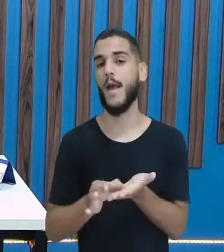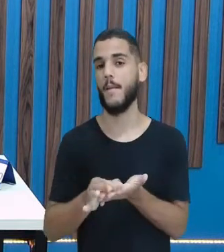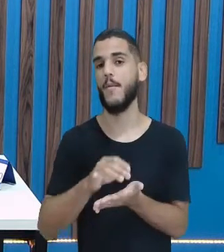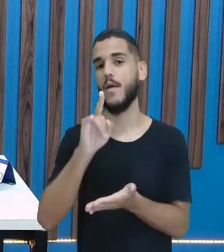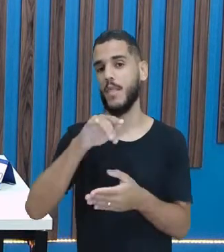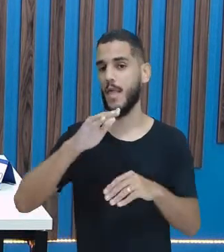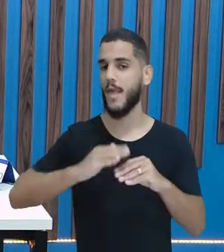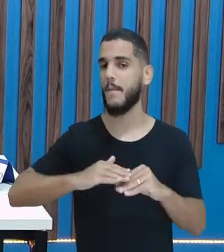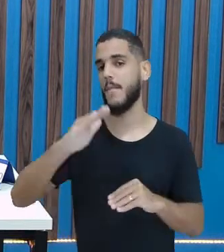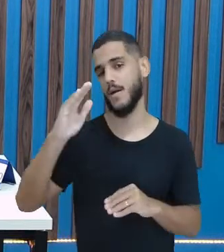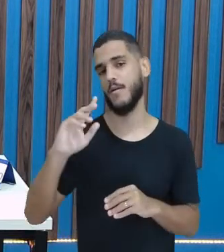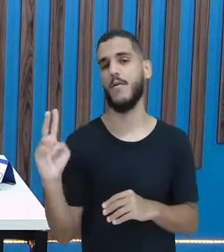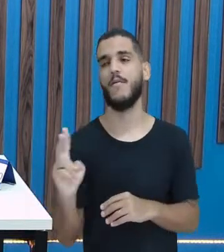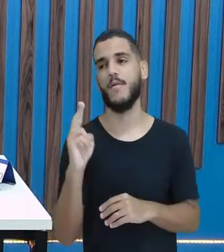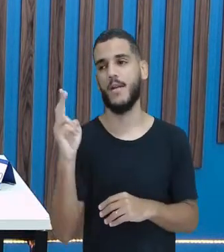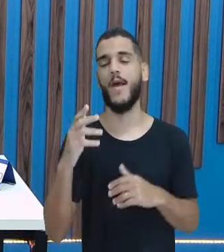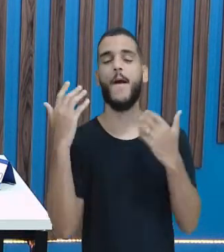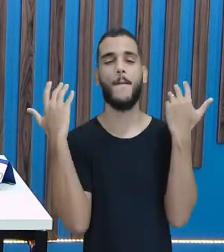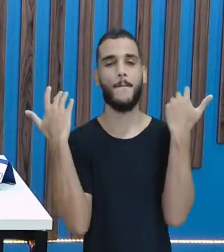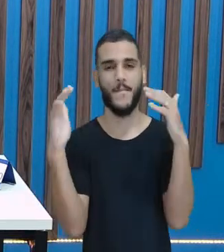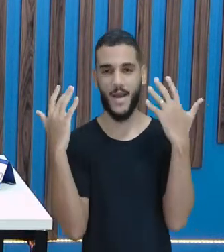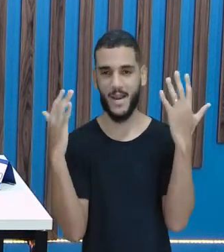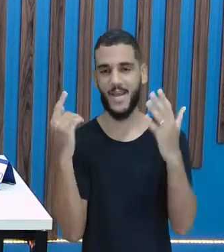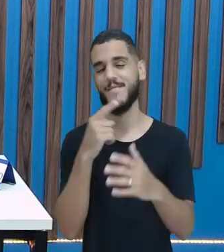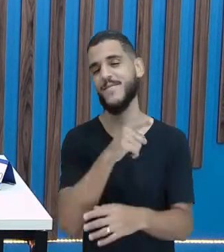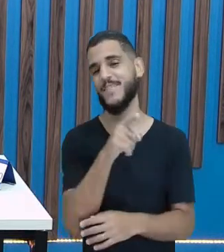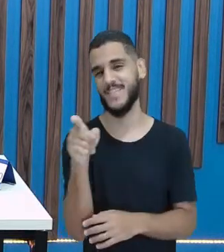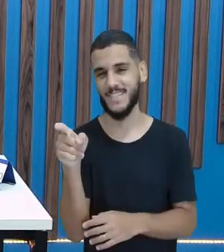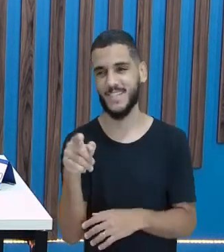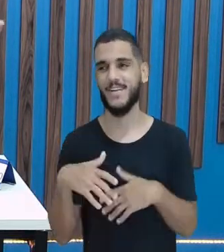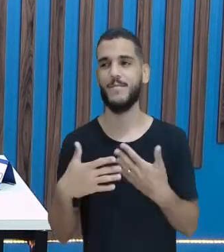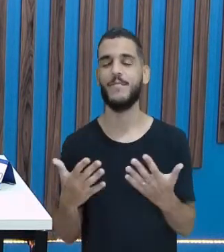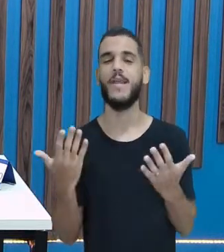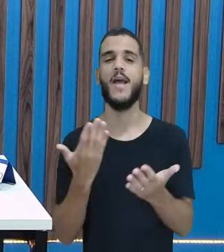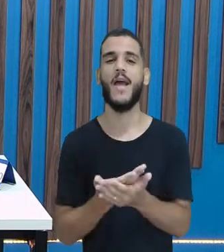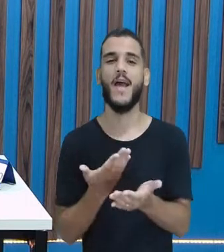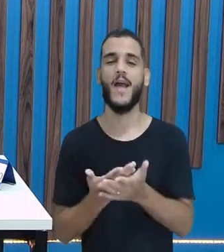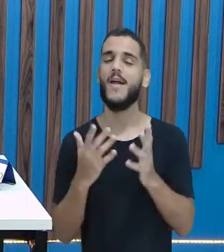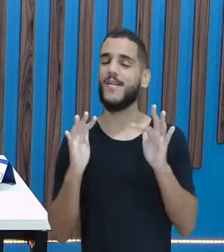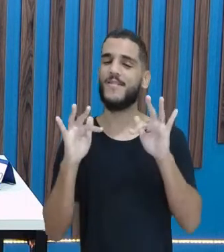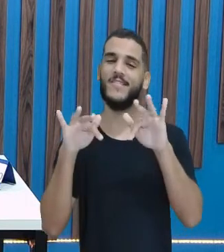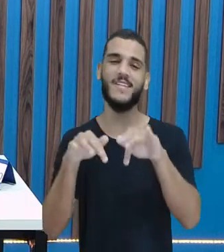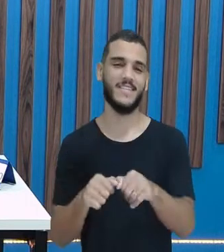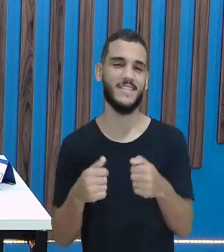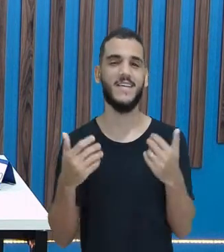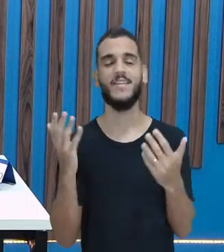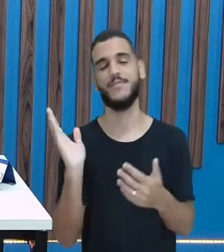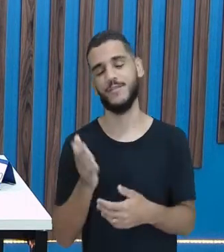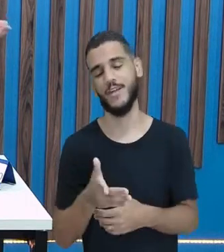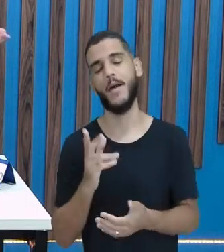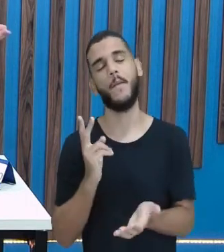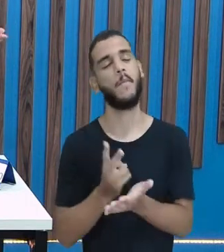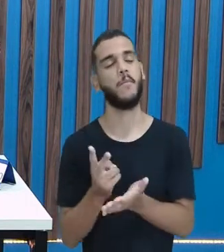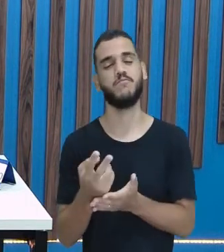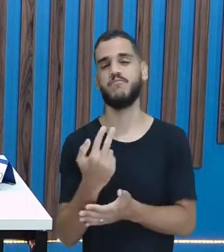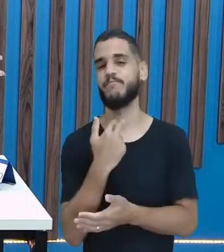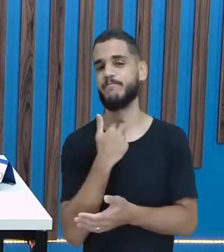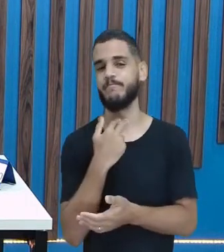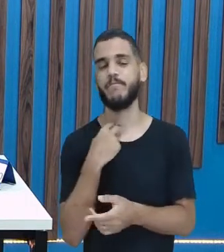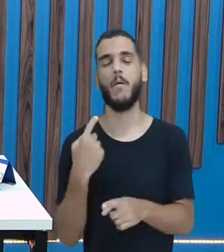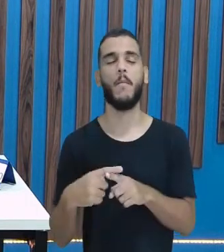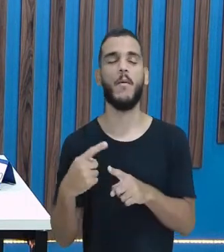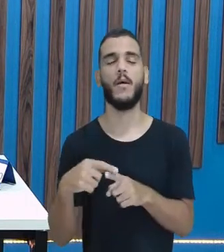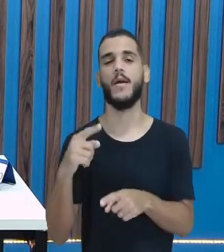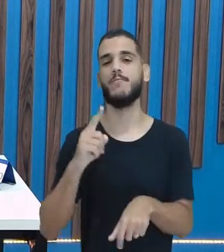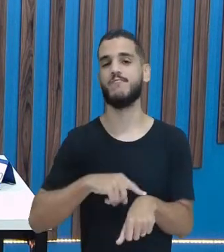maior, ok? Parabéns para vocês. Nossa aula está chegando ao fim, não dá para continuar porque o tempo foi